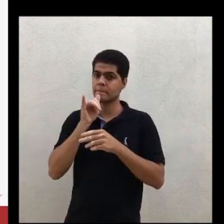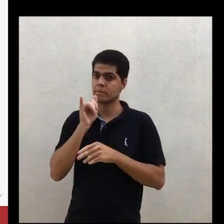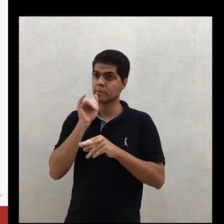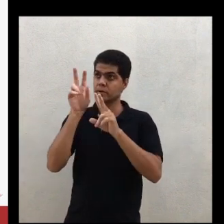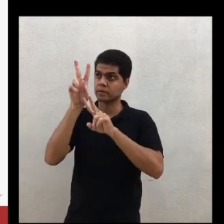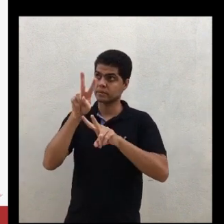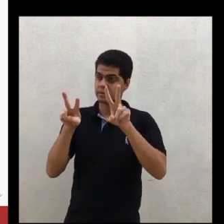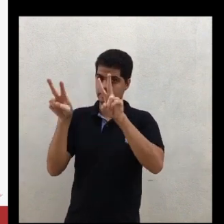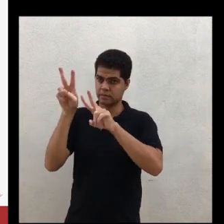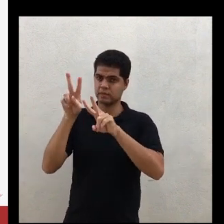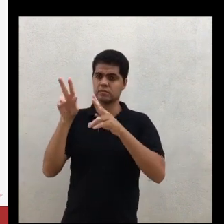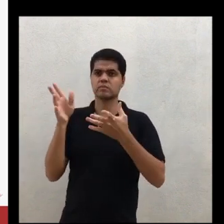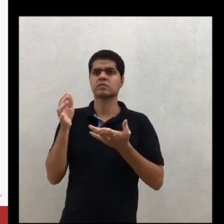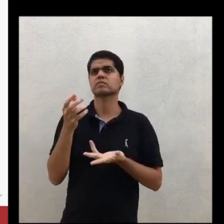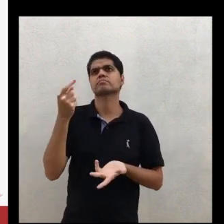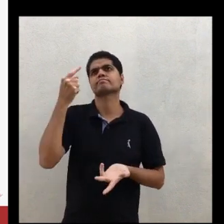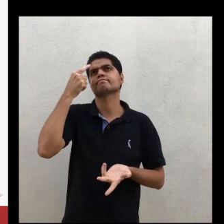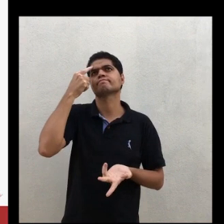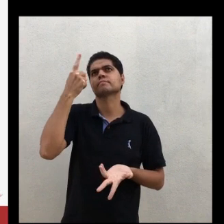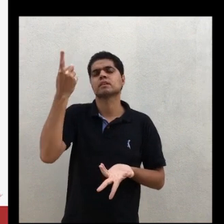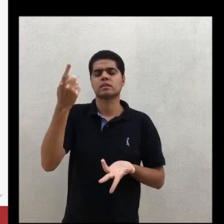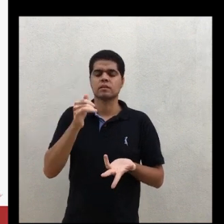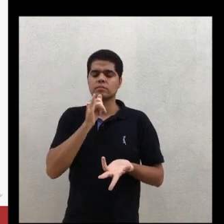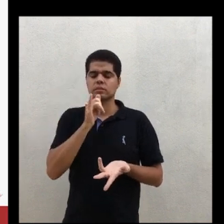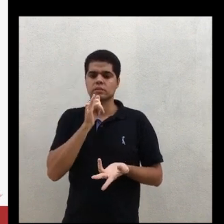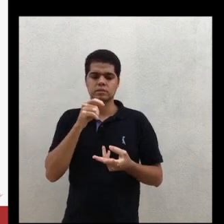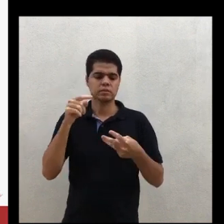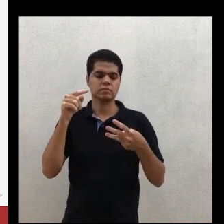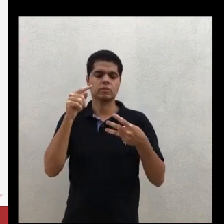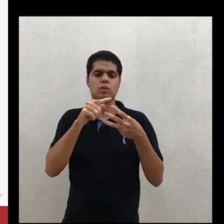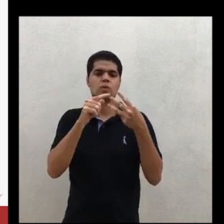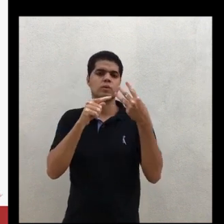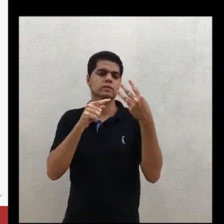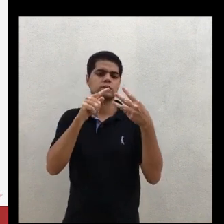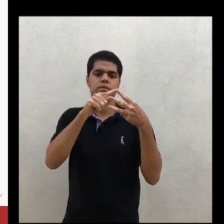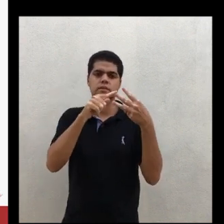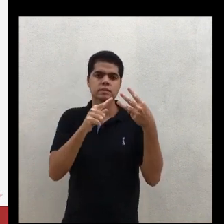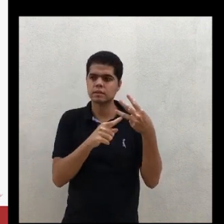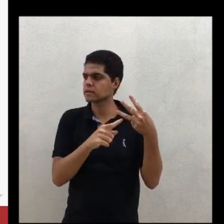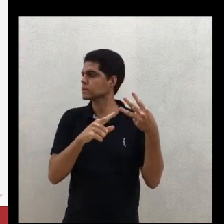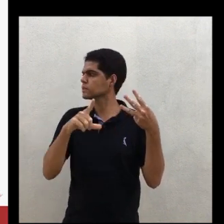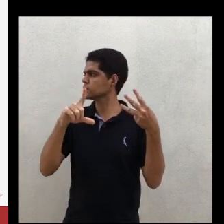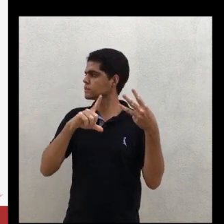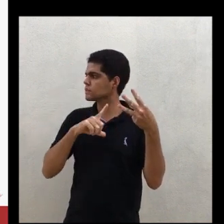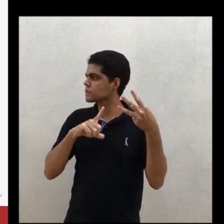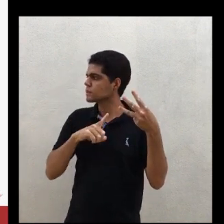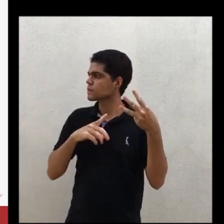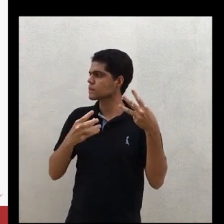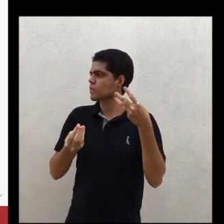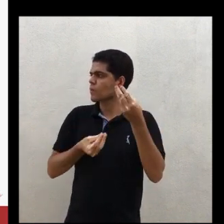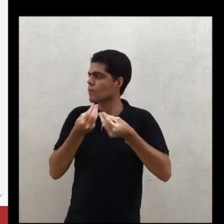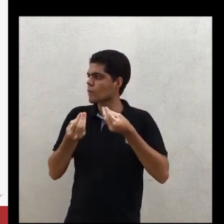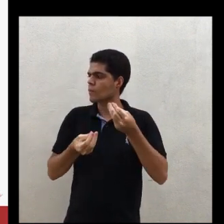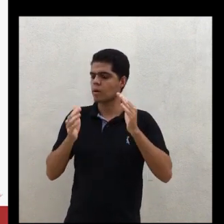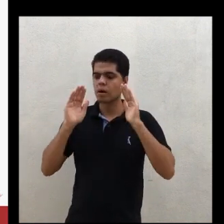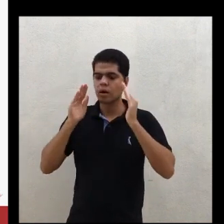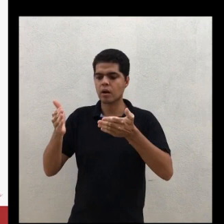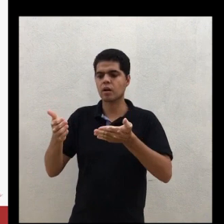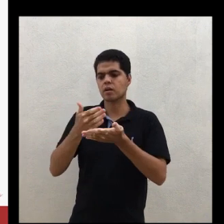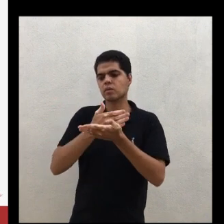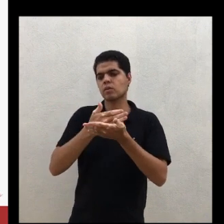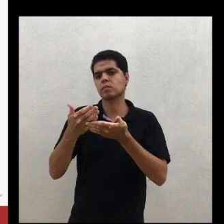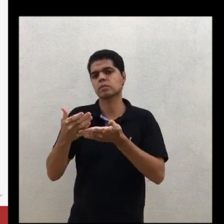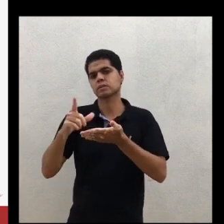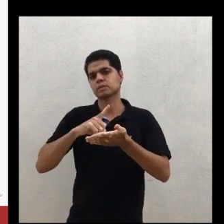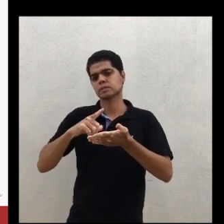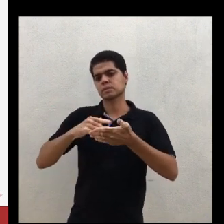O score sensorial 3. Então, ele vai pegar aqui uma ponderação de área, tá? Se ele cai aqui no